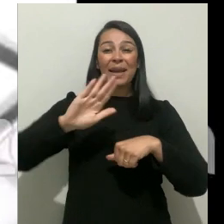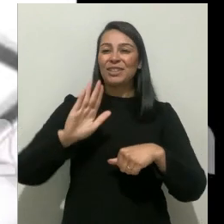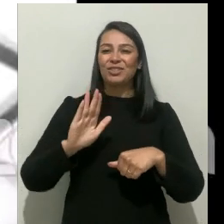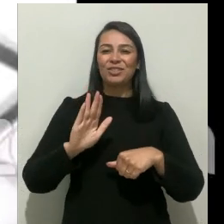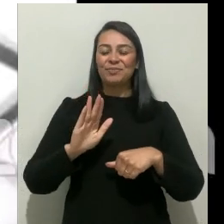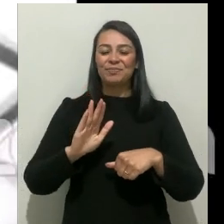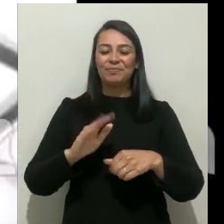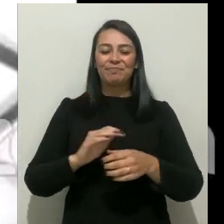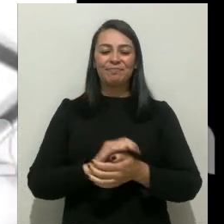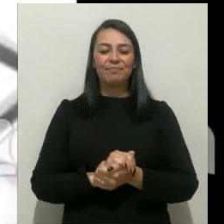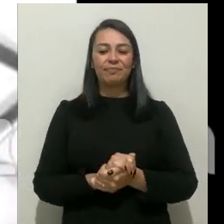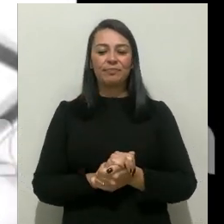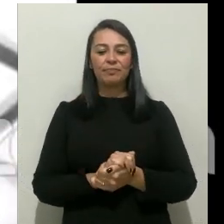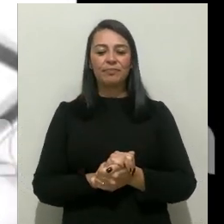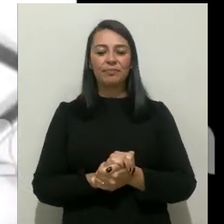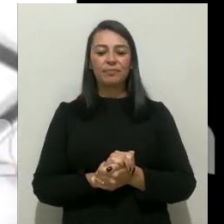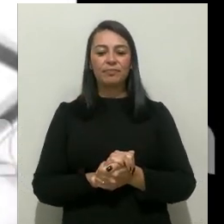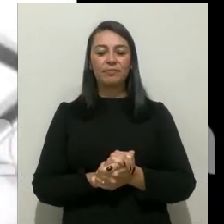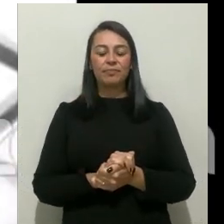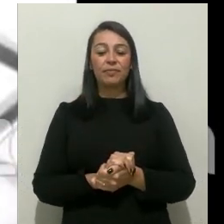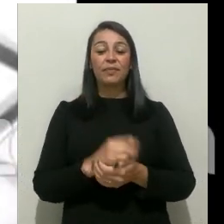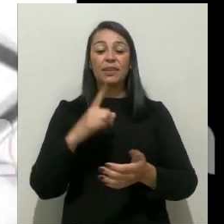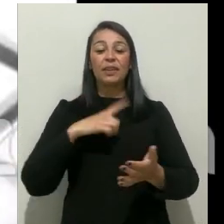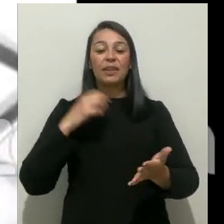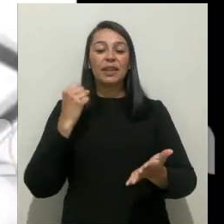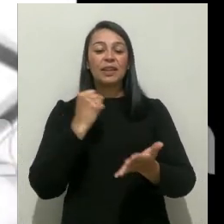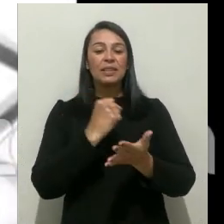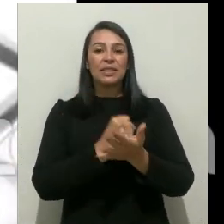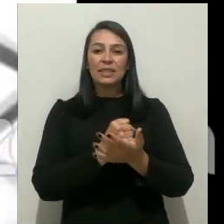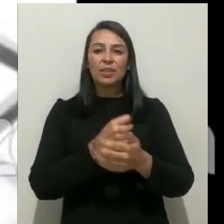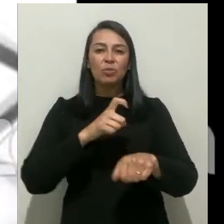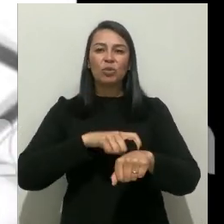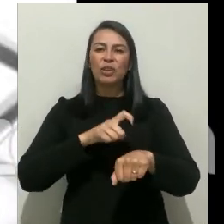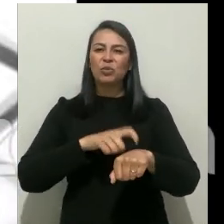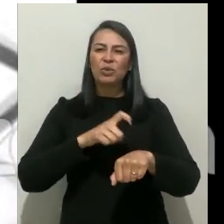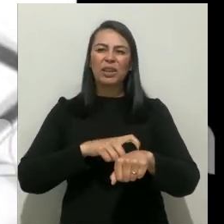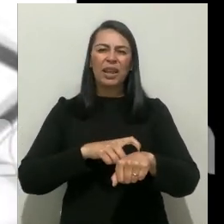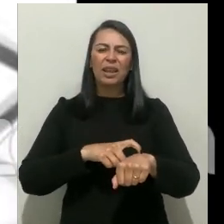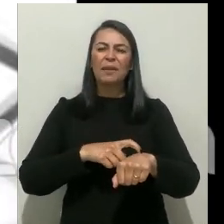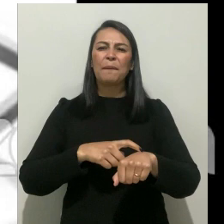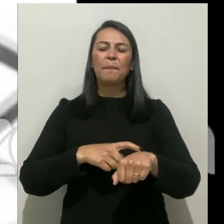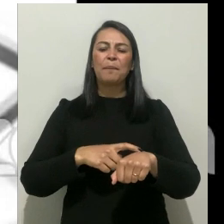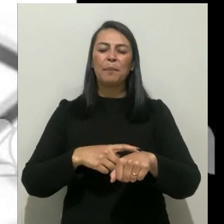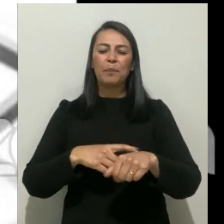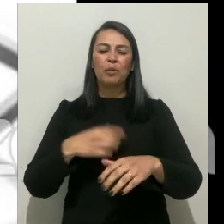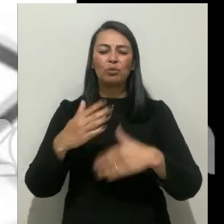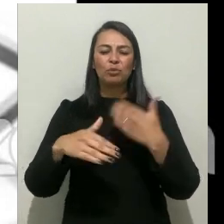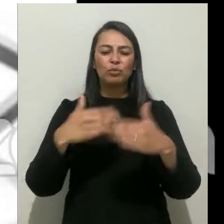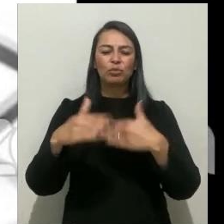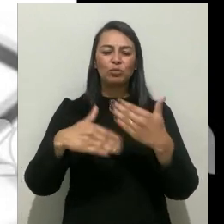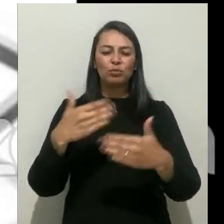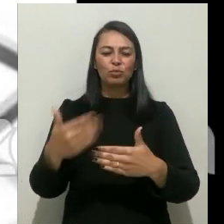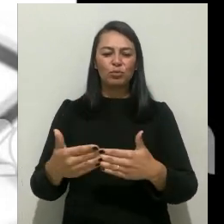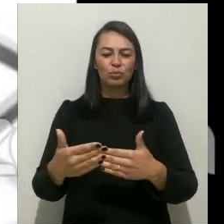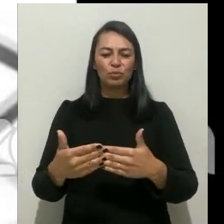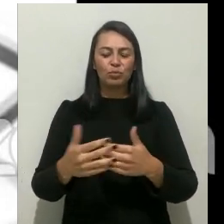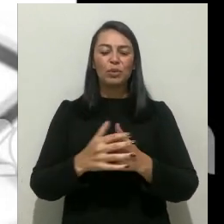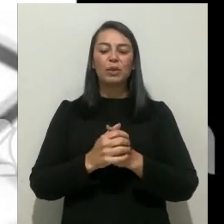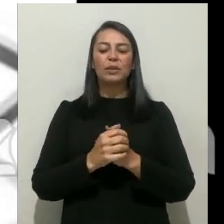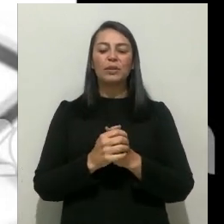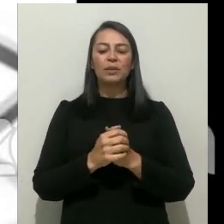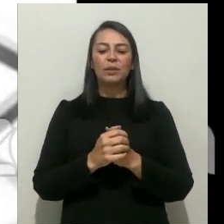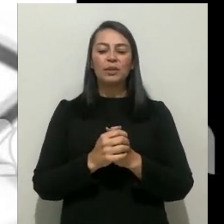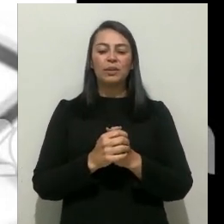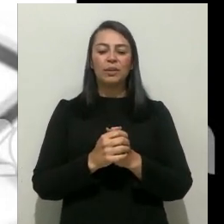favor. Aí, como esse símbolo, né, ele é tão atemporal e contemporâneo, eu queria trazer esse exemplo para vocês,